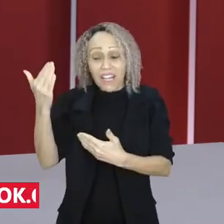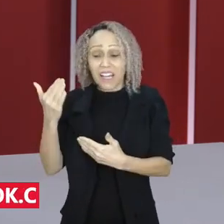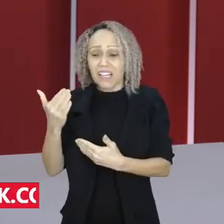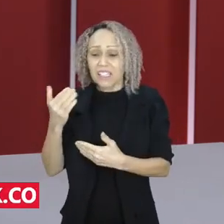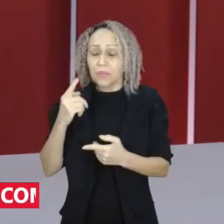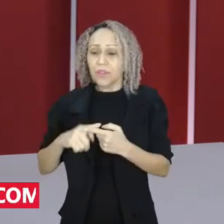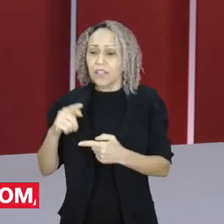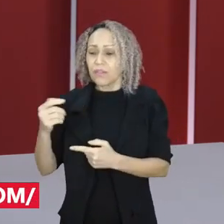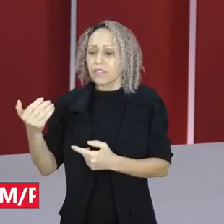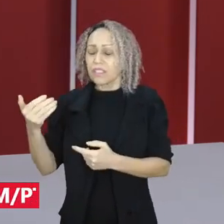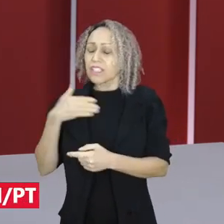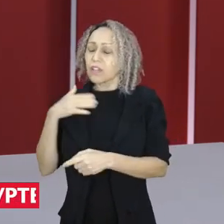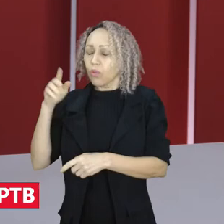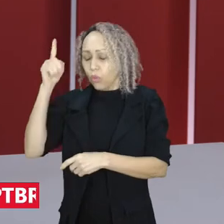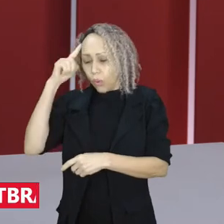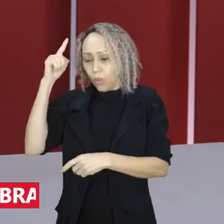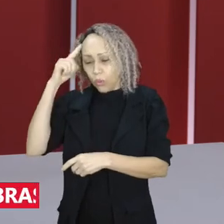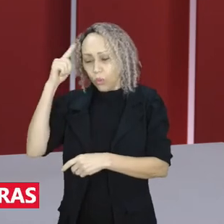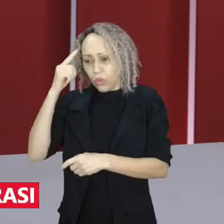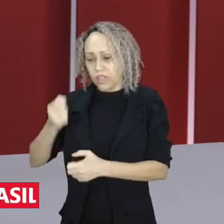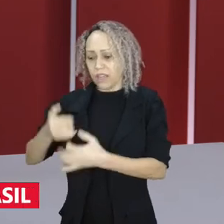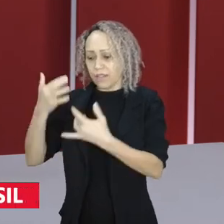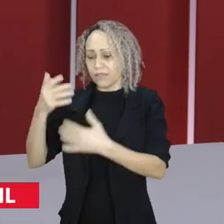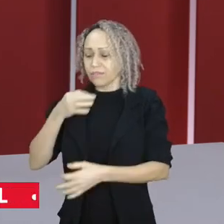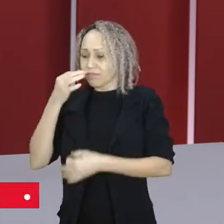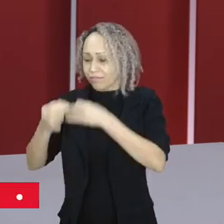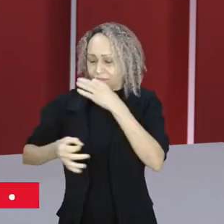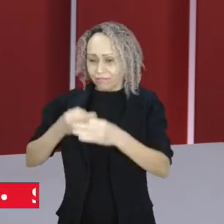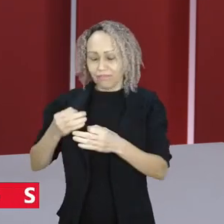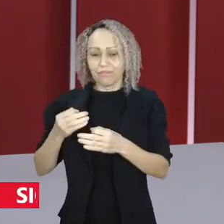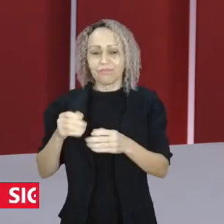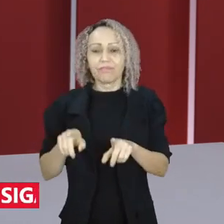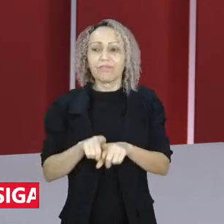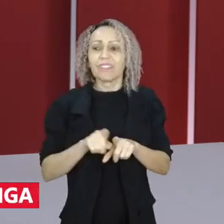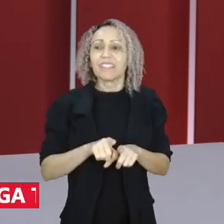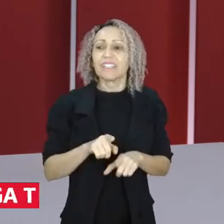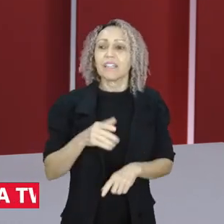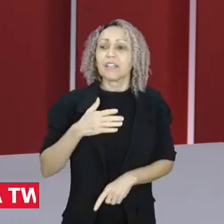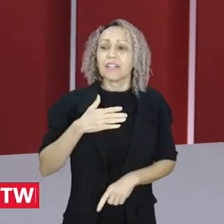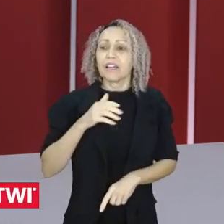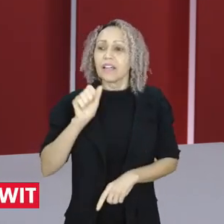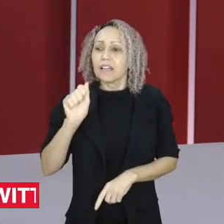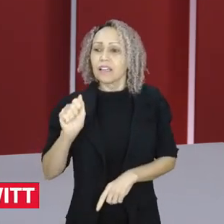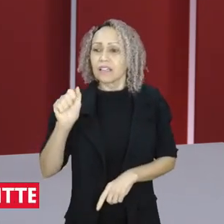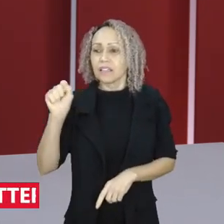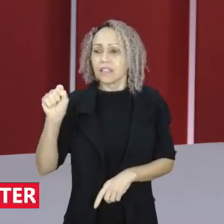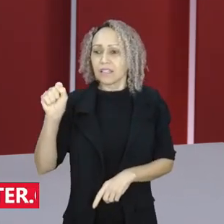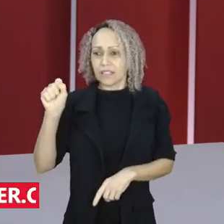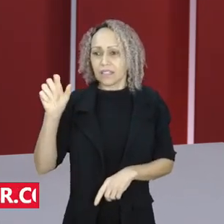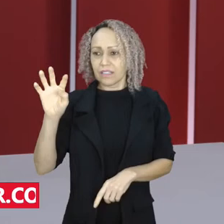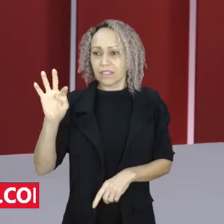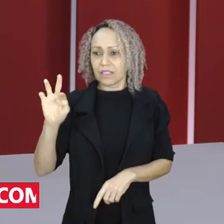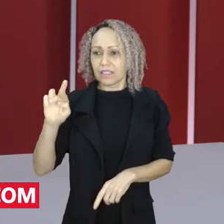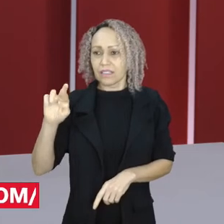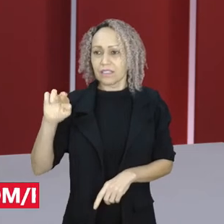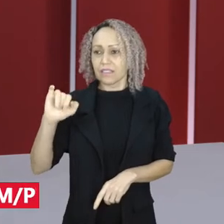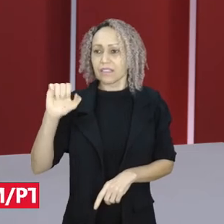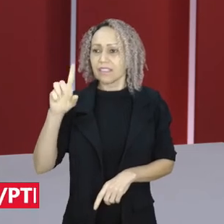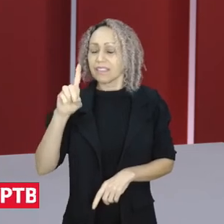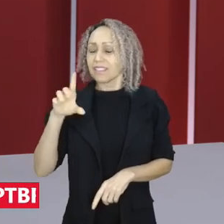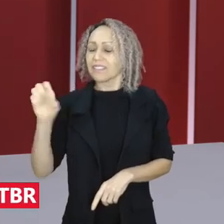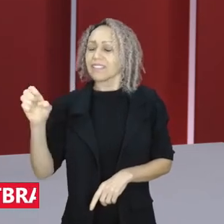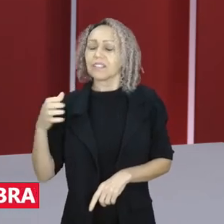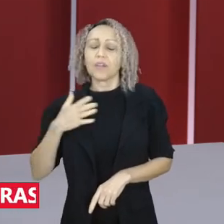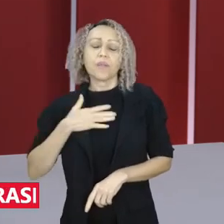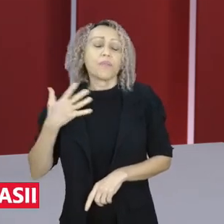Luzia Fernandes também dando um ótimo dia que Astrid meu melhor atacante melhor goleiro do mundo Lula e já escalou